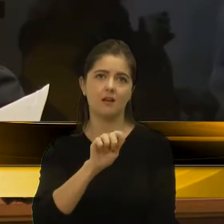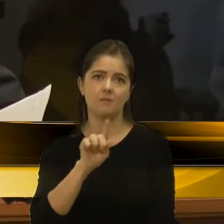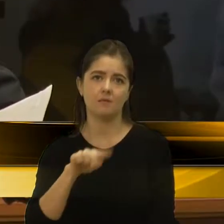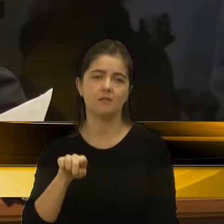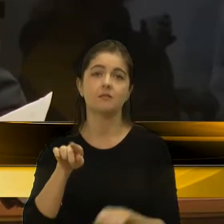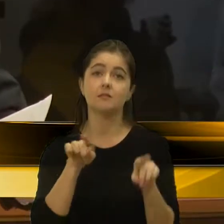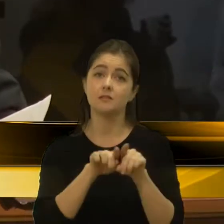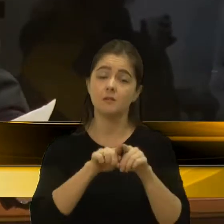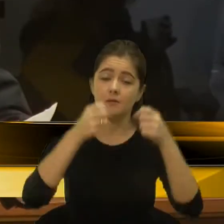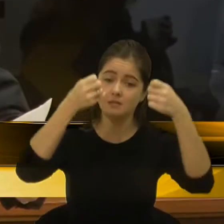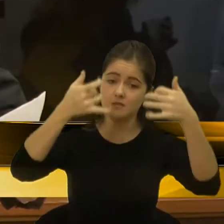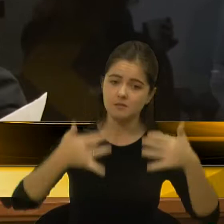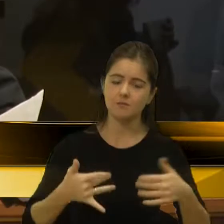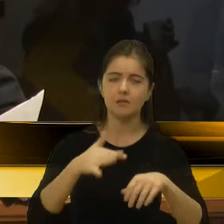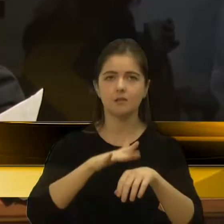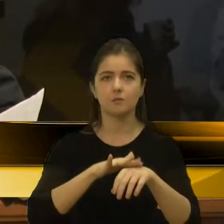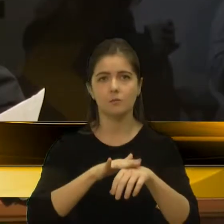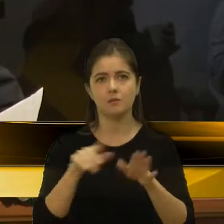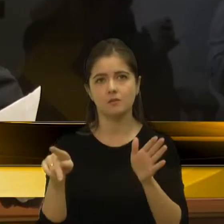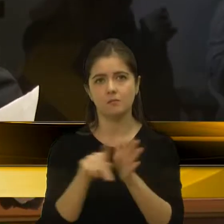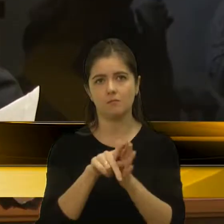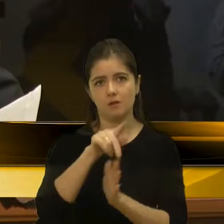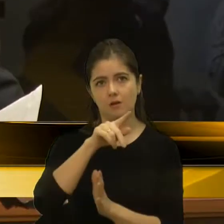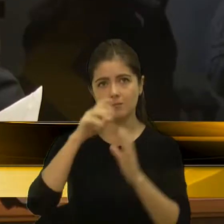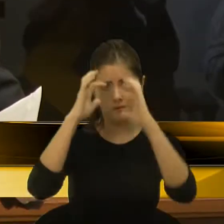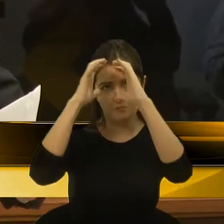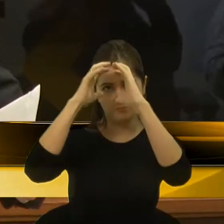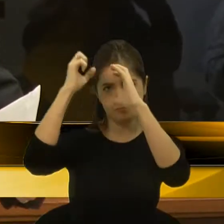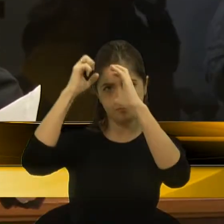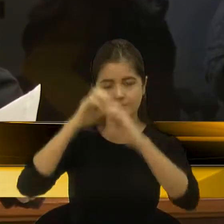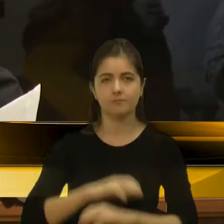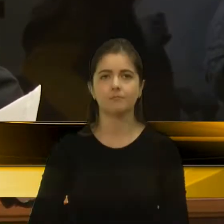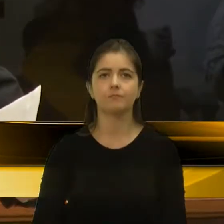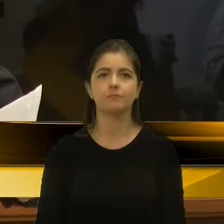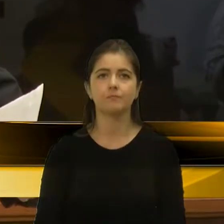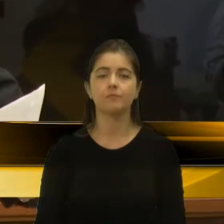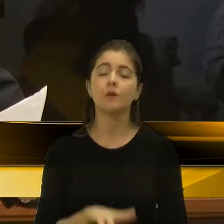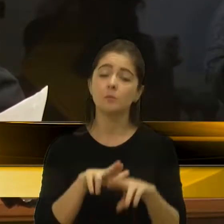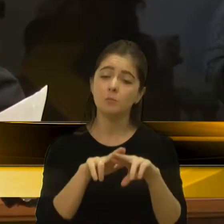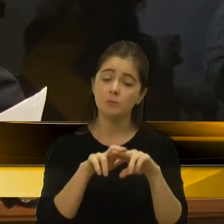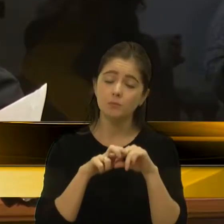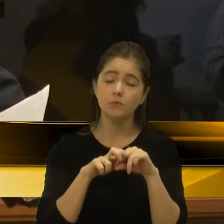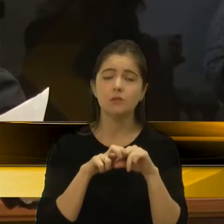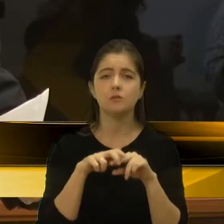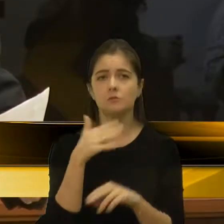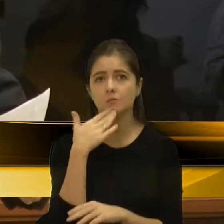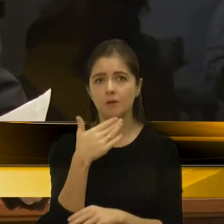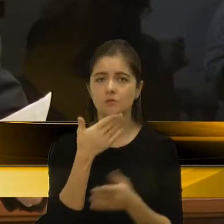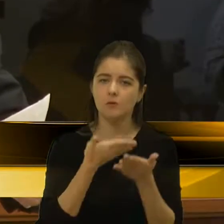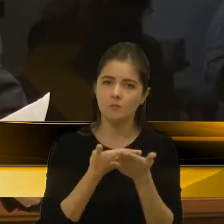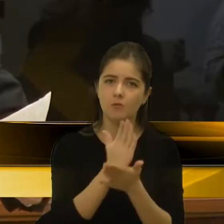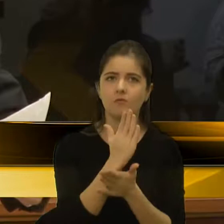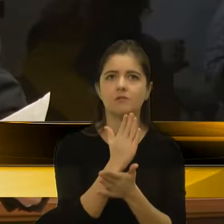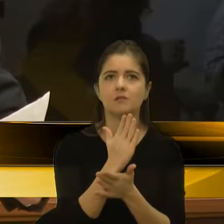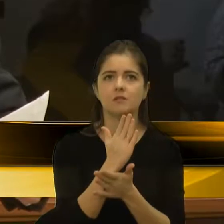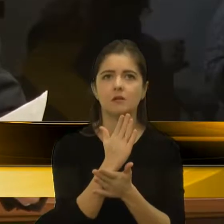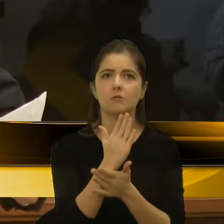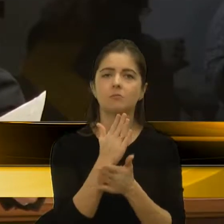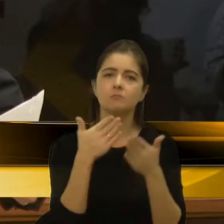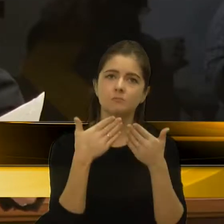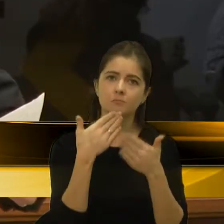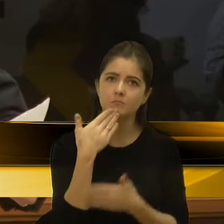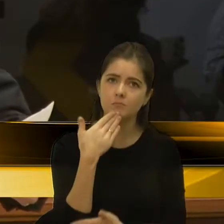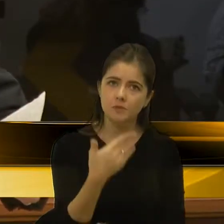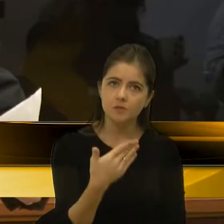da doença de Alzheimer. Dada a importância do tema, solicita aprovação do presente requerimento